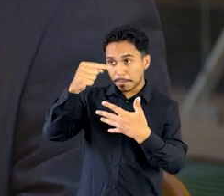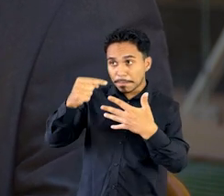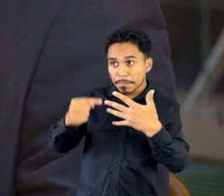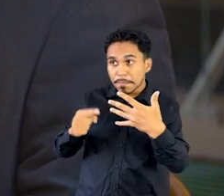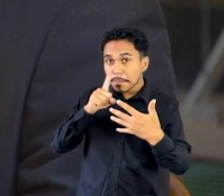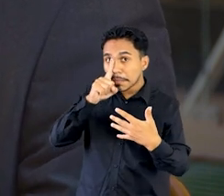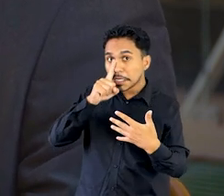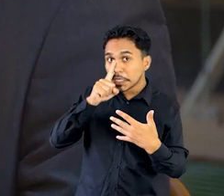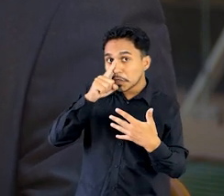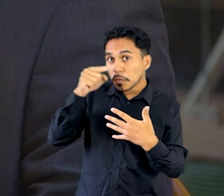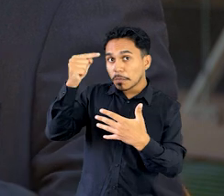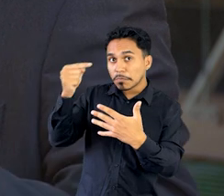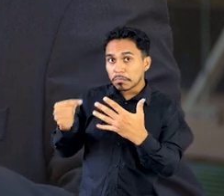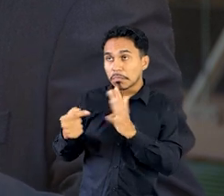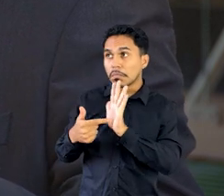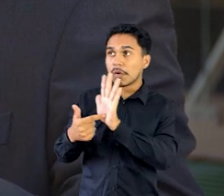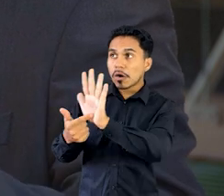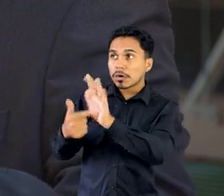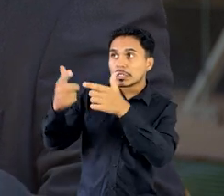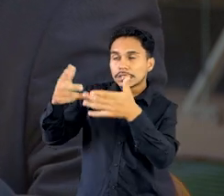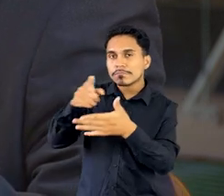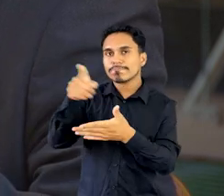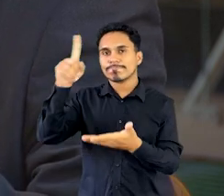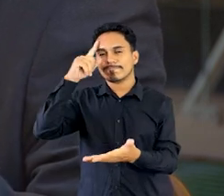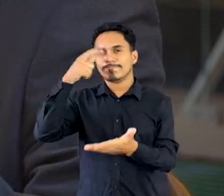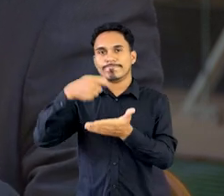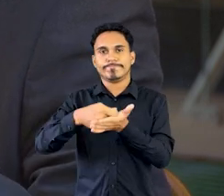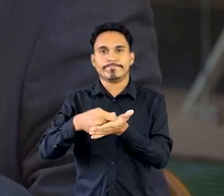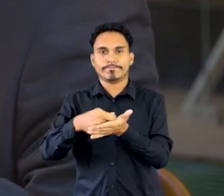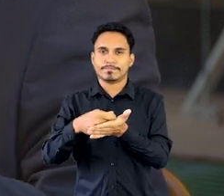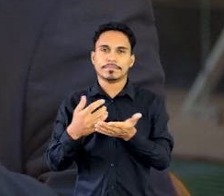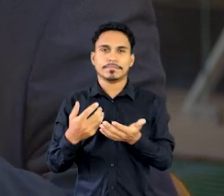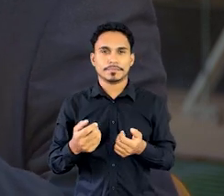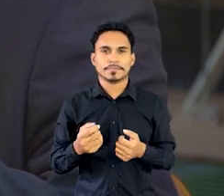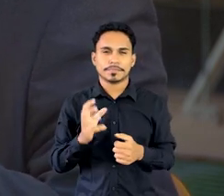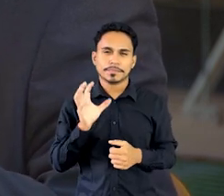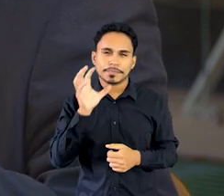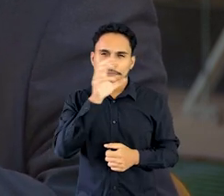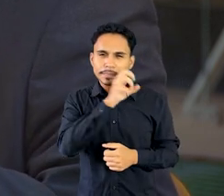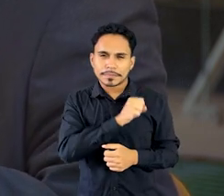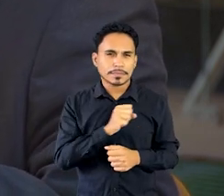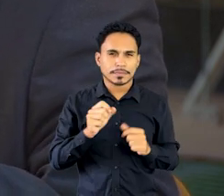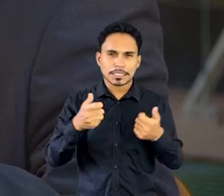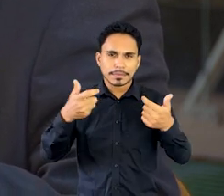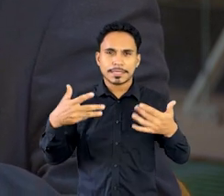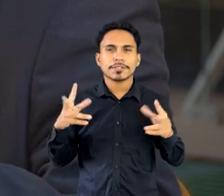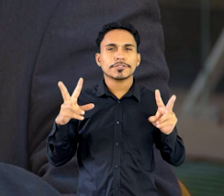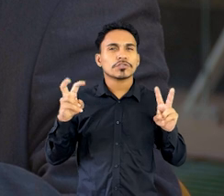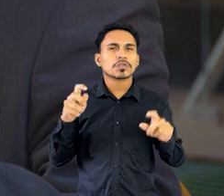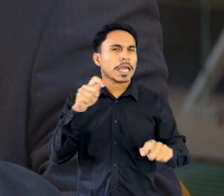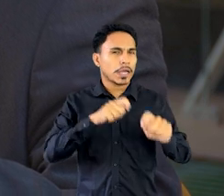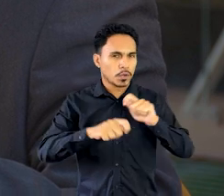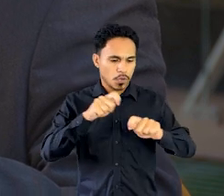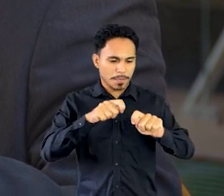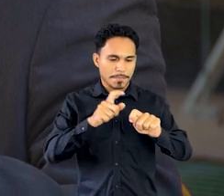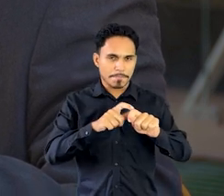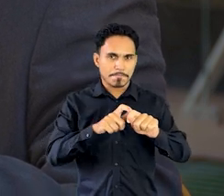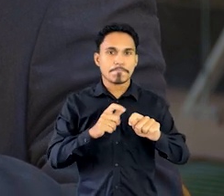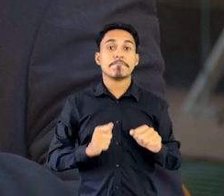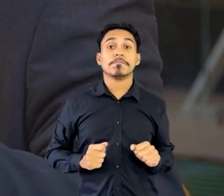aqui o risco é esse se na situação e aqui eu vou falar uma coisinha muito rápida de economia de Atenção se você me permite que é